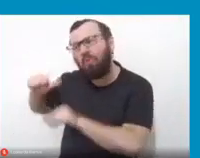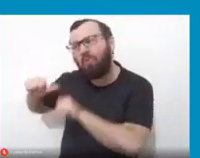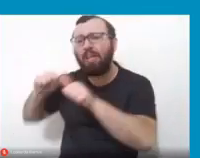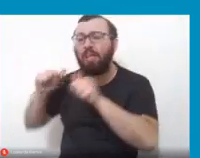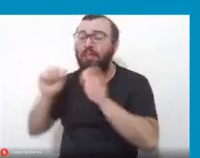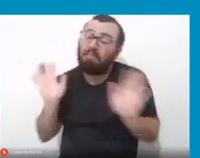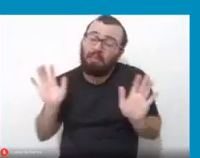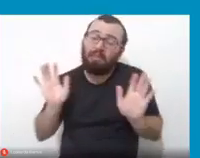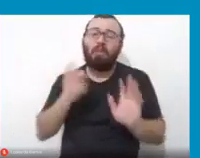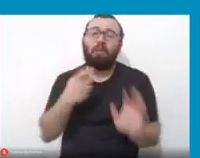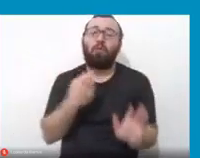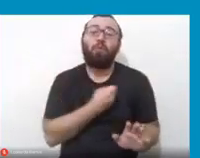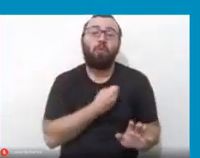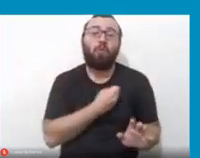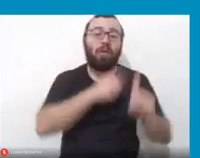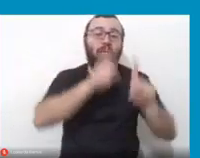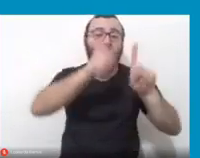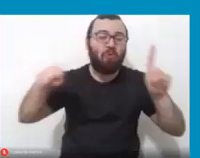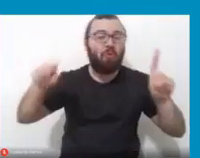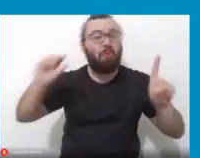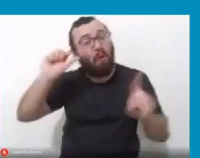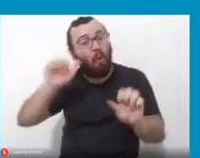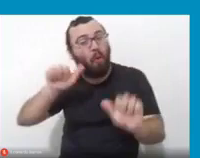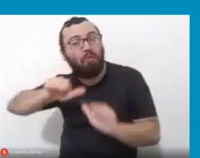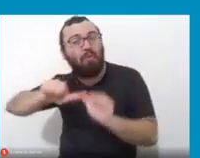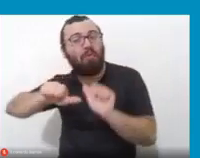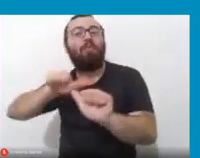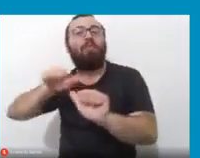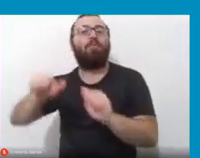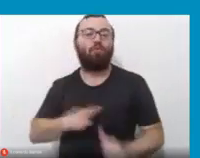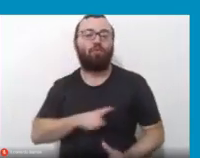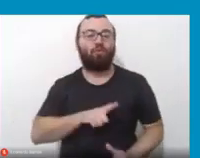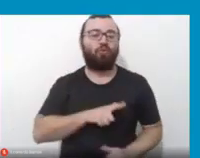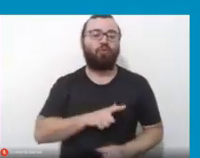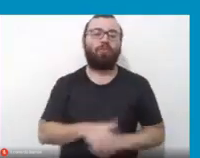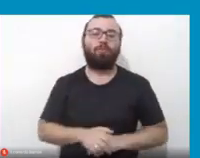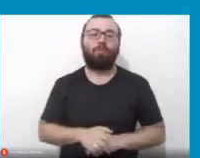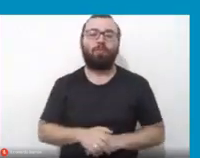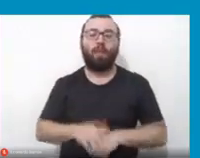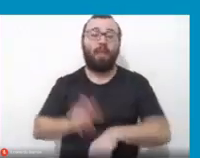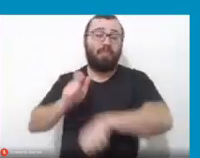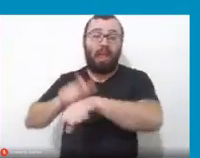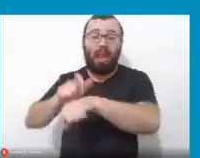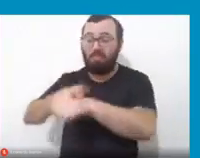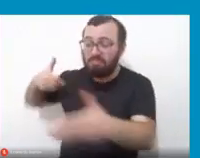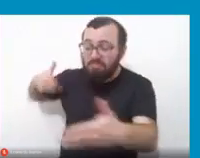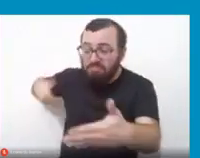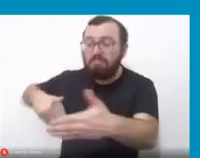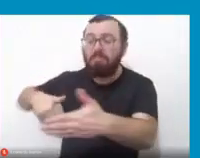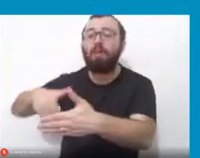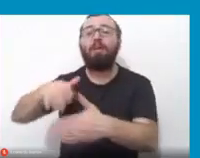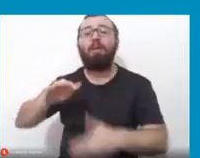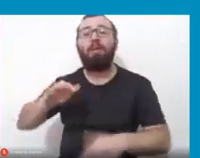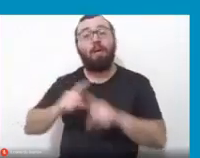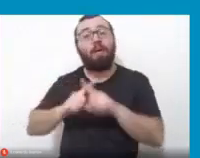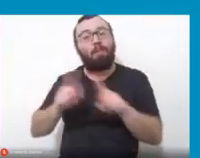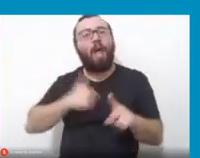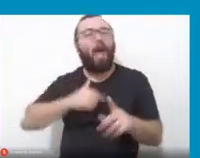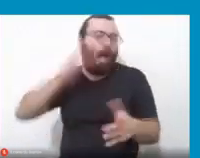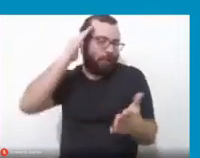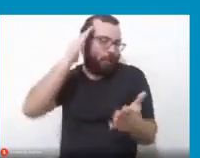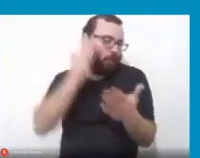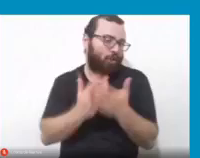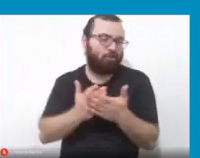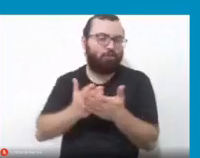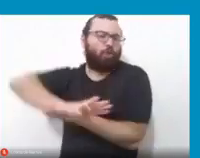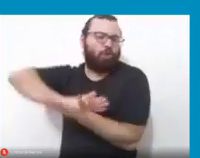indicam, em termos de desigualdade, algumas mudanças ao longo do tempo, embora eu ainda acredite que a discriminação e a